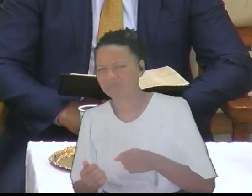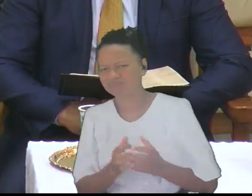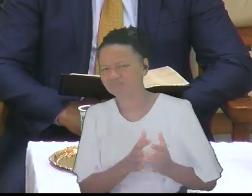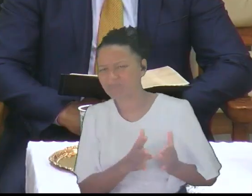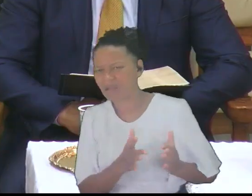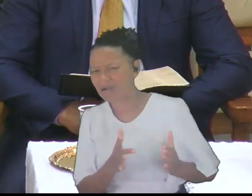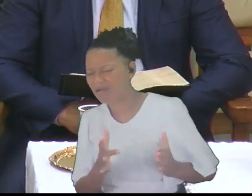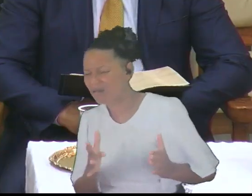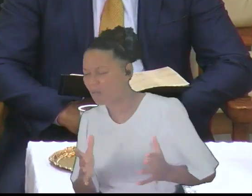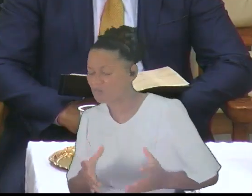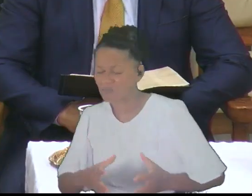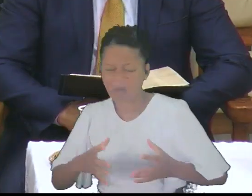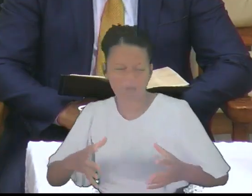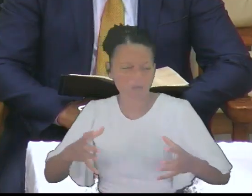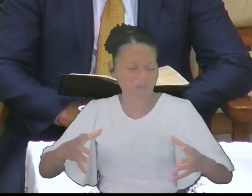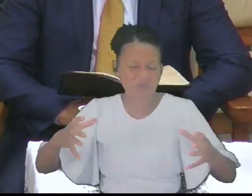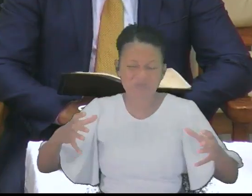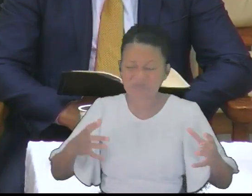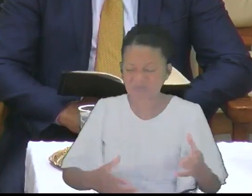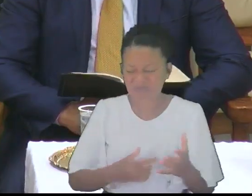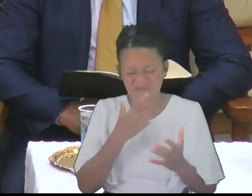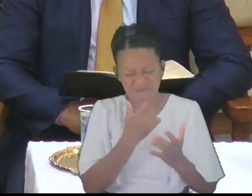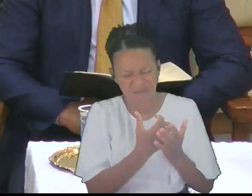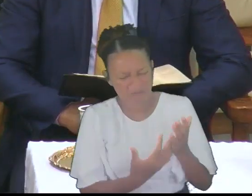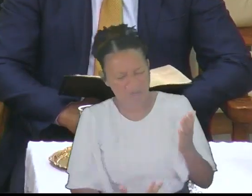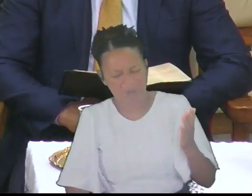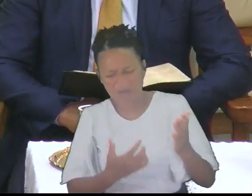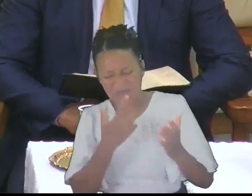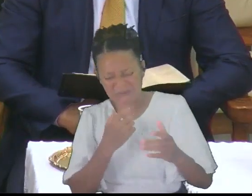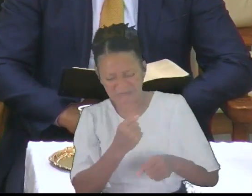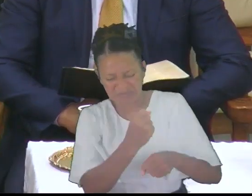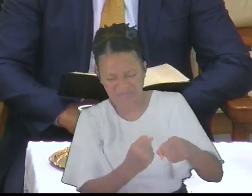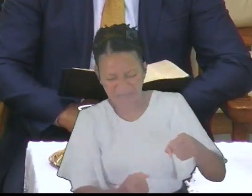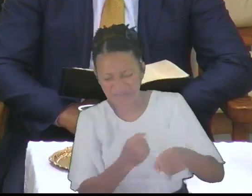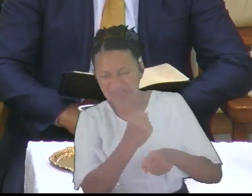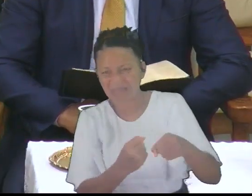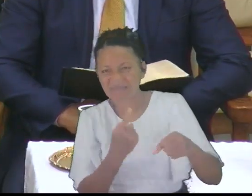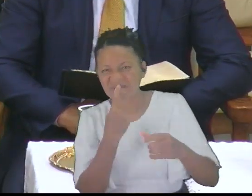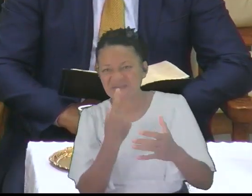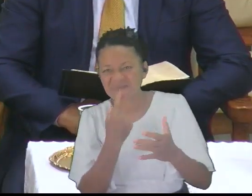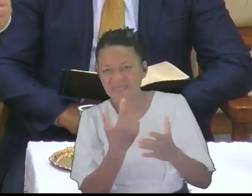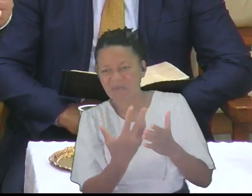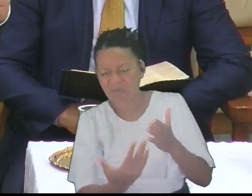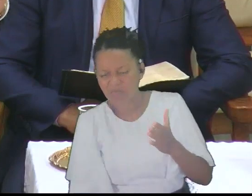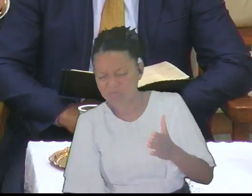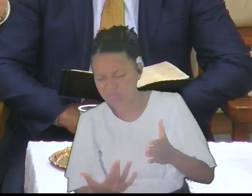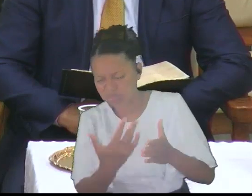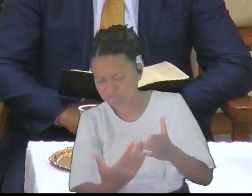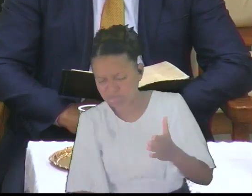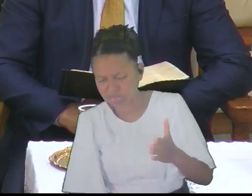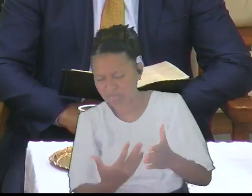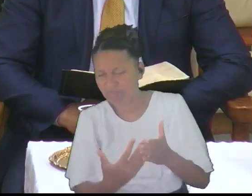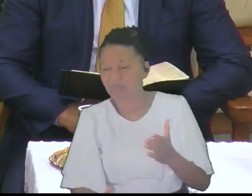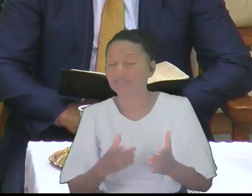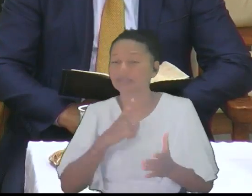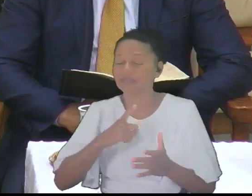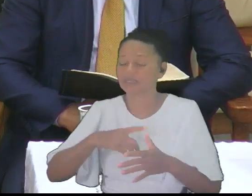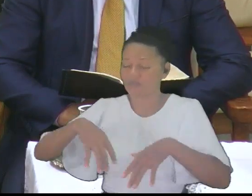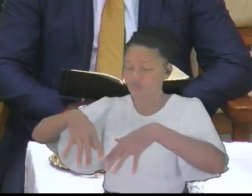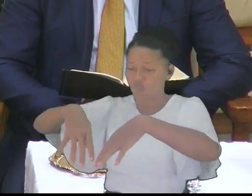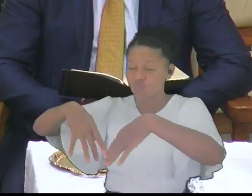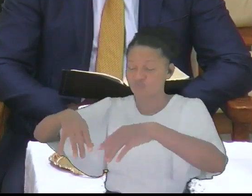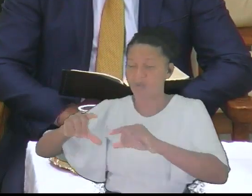de muito derramamento de sangue. Os irmãos sabem que havia uma cortina